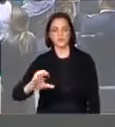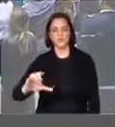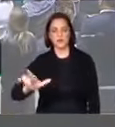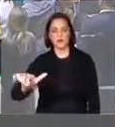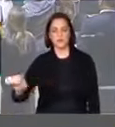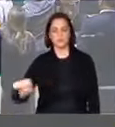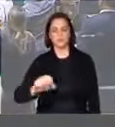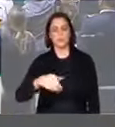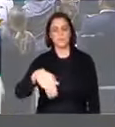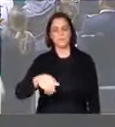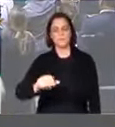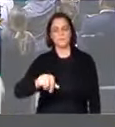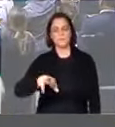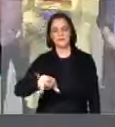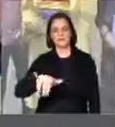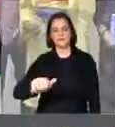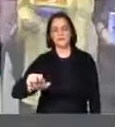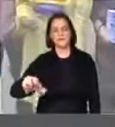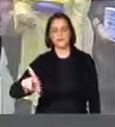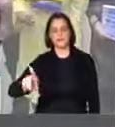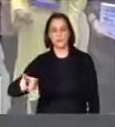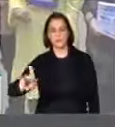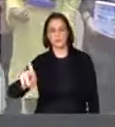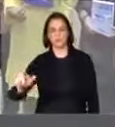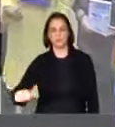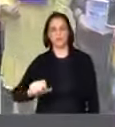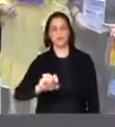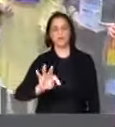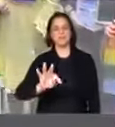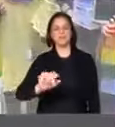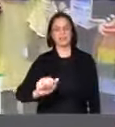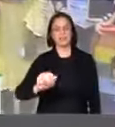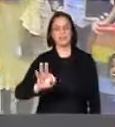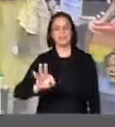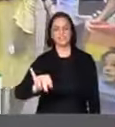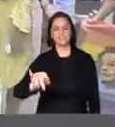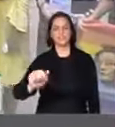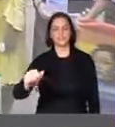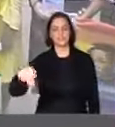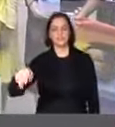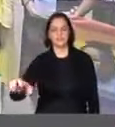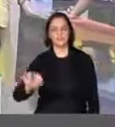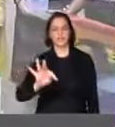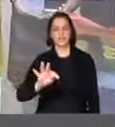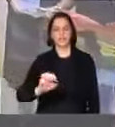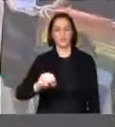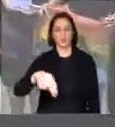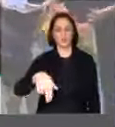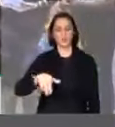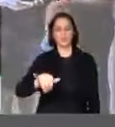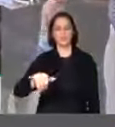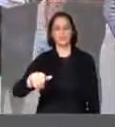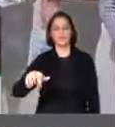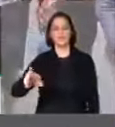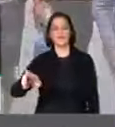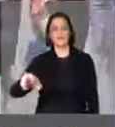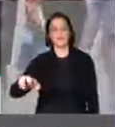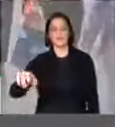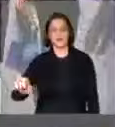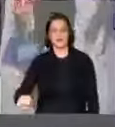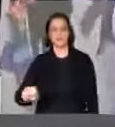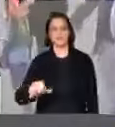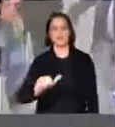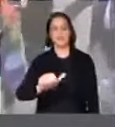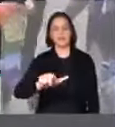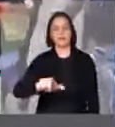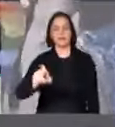Freitas, Maria Eduarda Aguiar, Tatiane Araújo, Tony Reis de Curitiba,